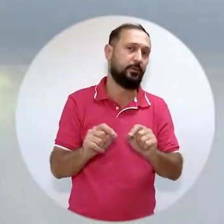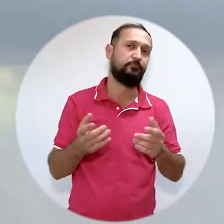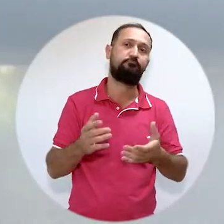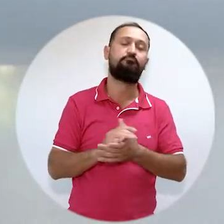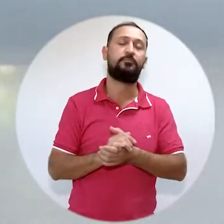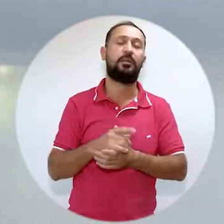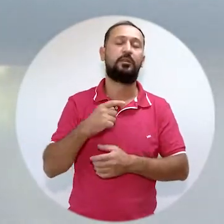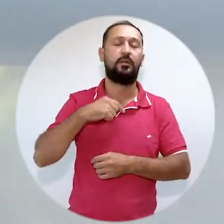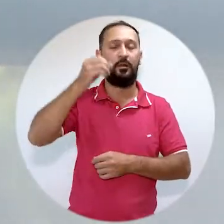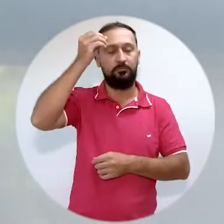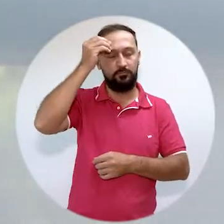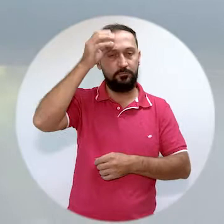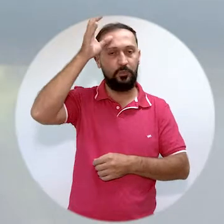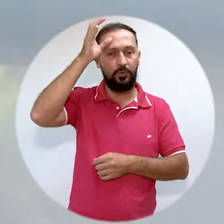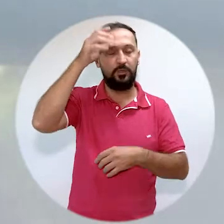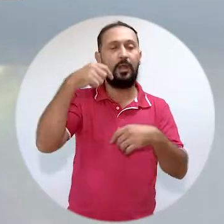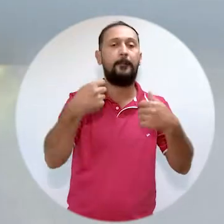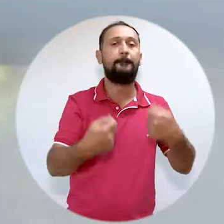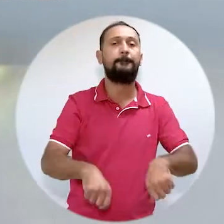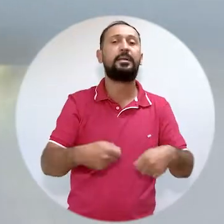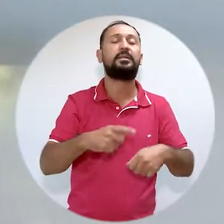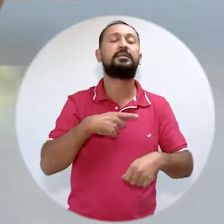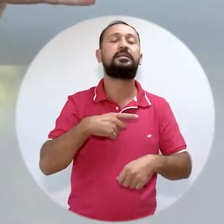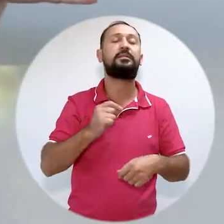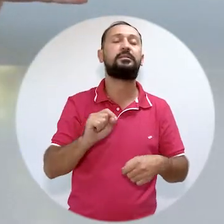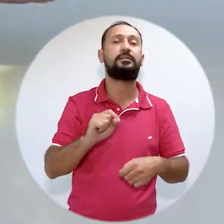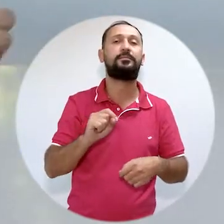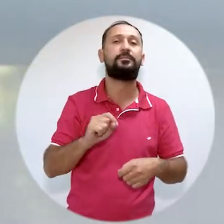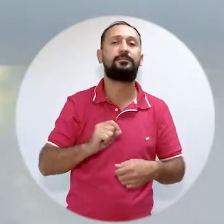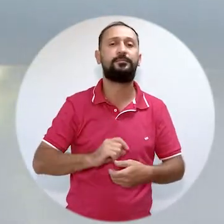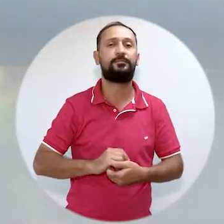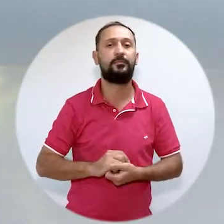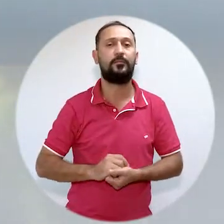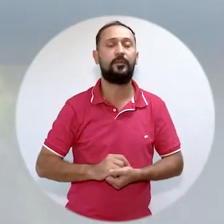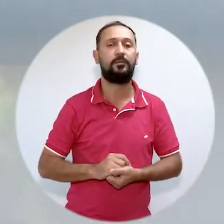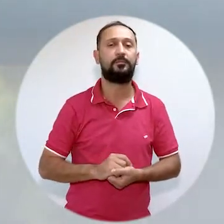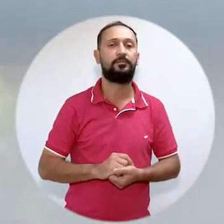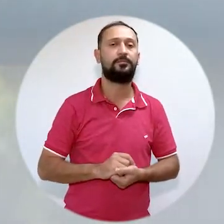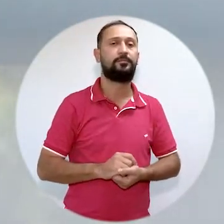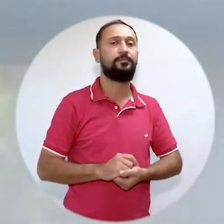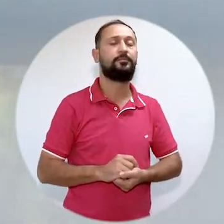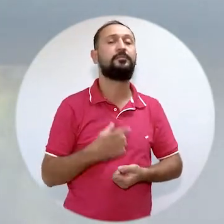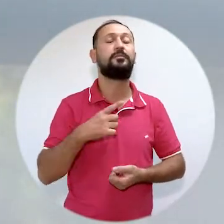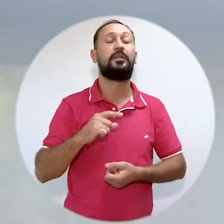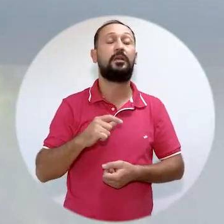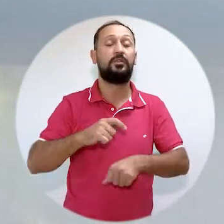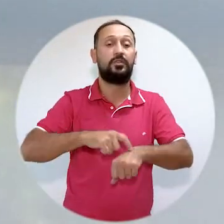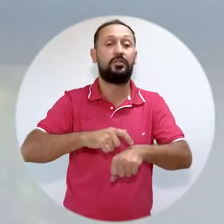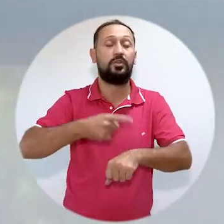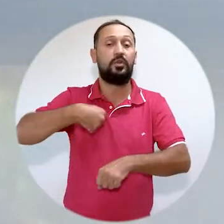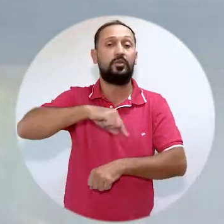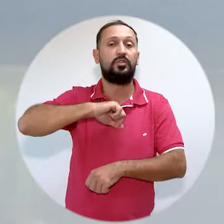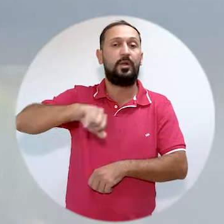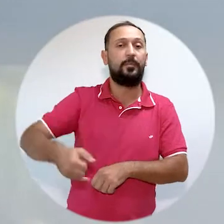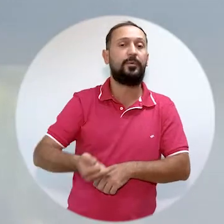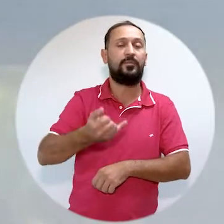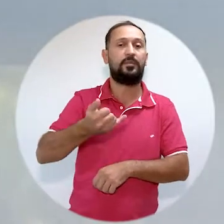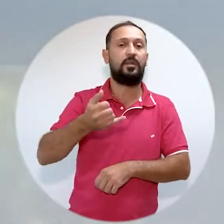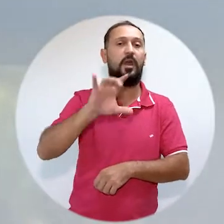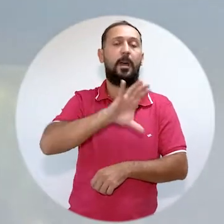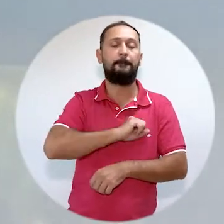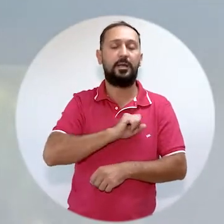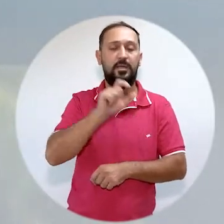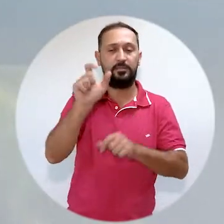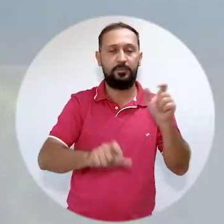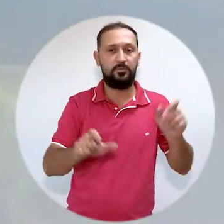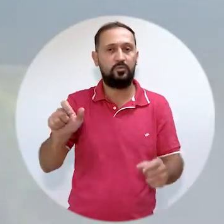E isso traz a consciência da necessidade que você mesmo estava falando, de aproveitarmos, de amarmos